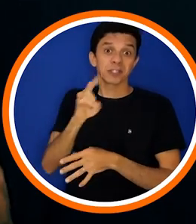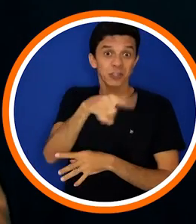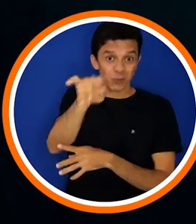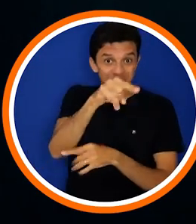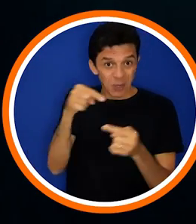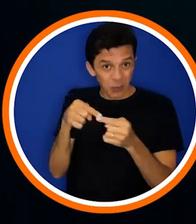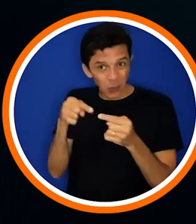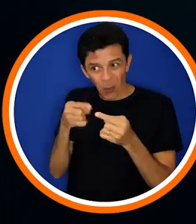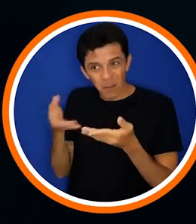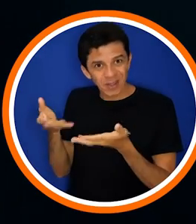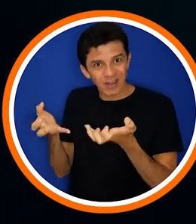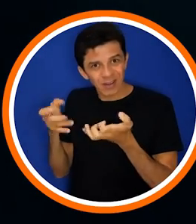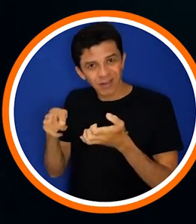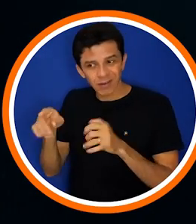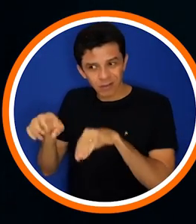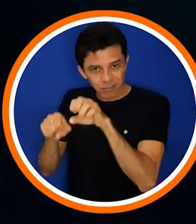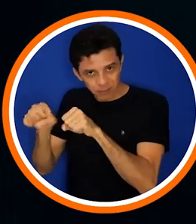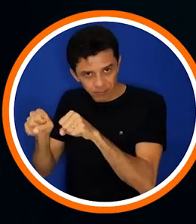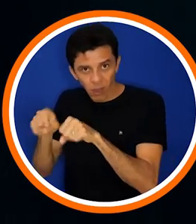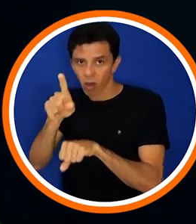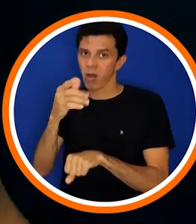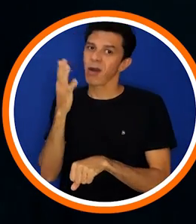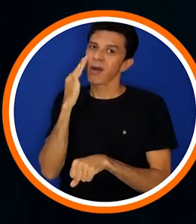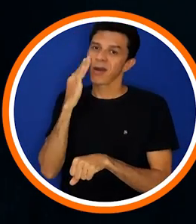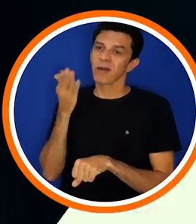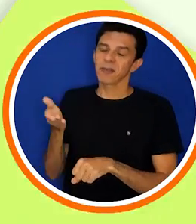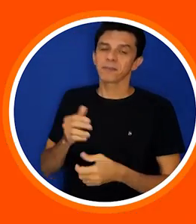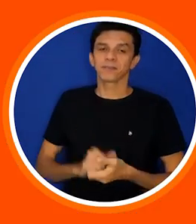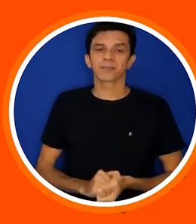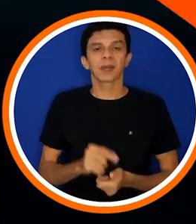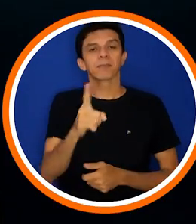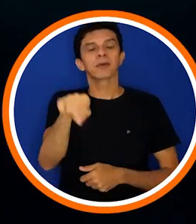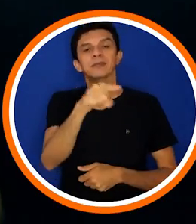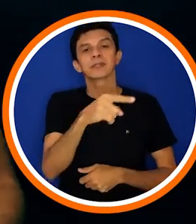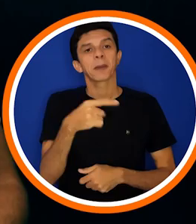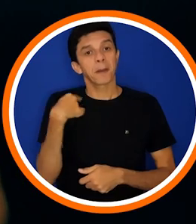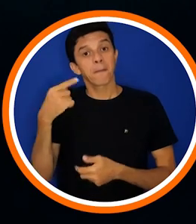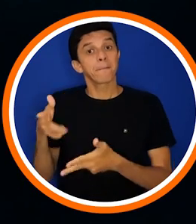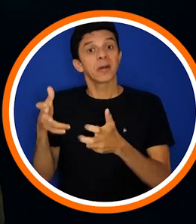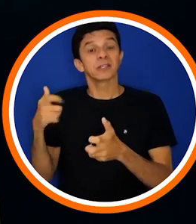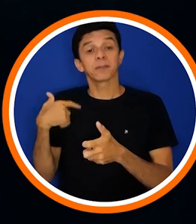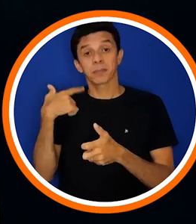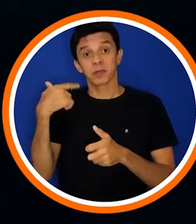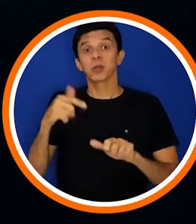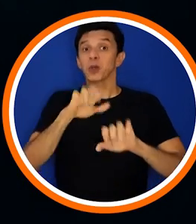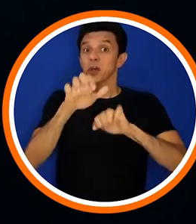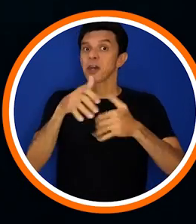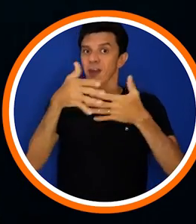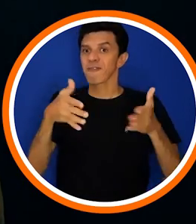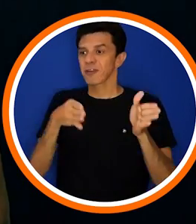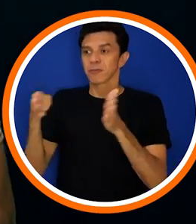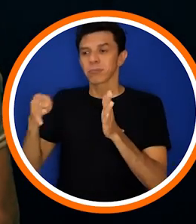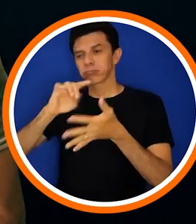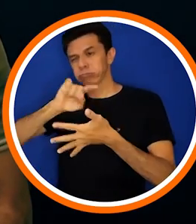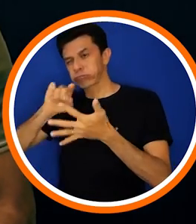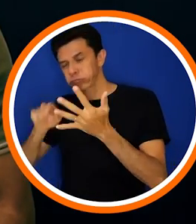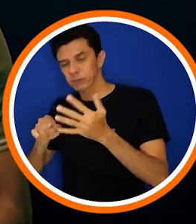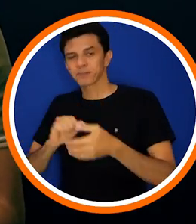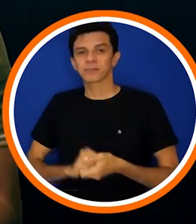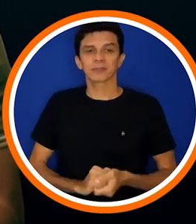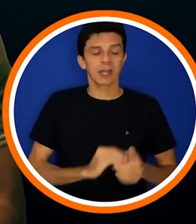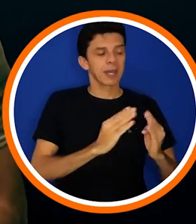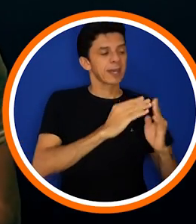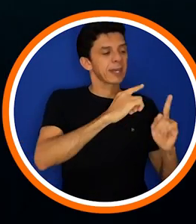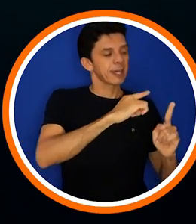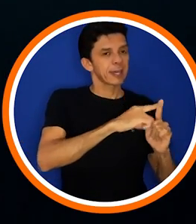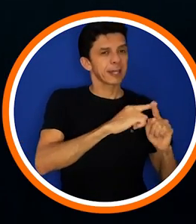se você se encaixa nesse grupo de pessoas, muita atenção! Para você ter uma ideia, dá uma olhada nos eventos paralelos que